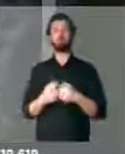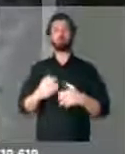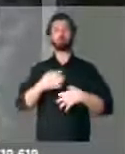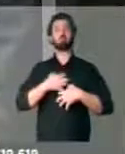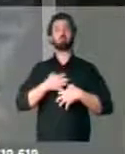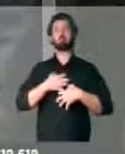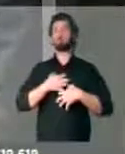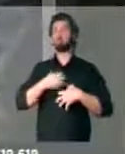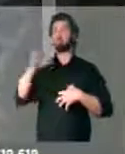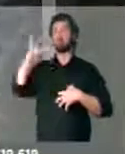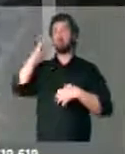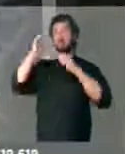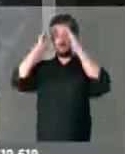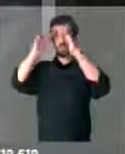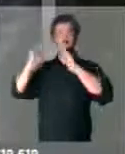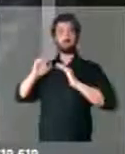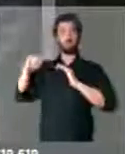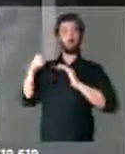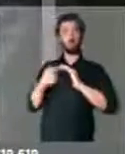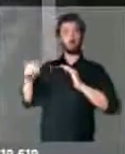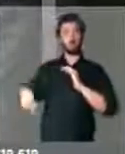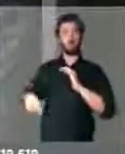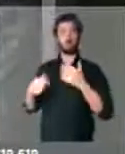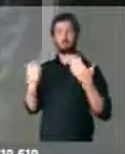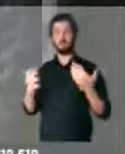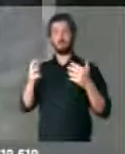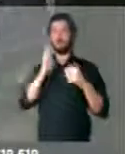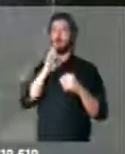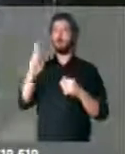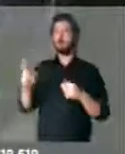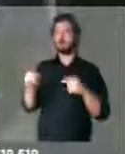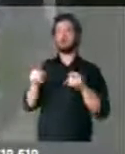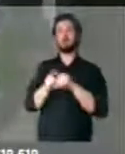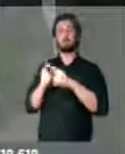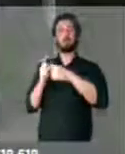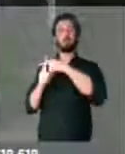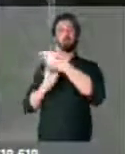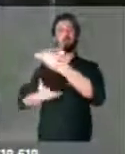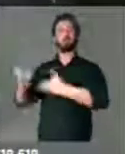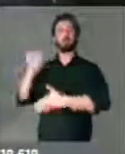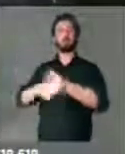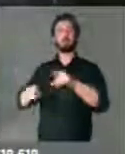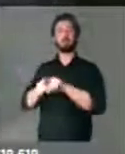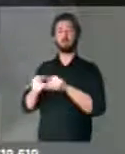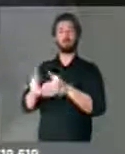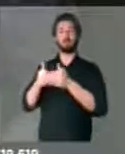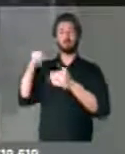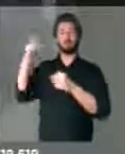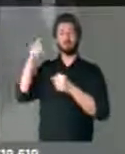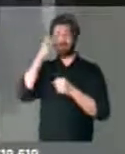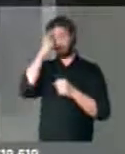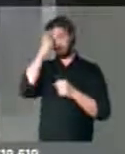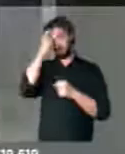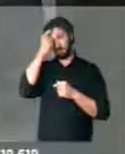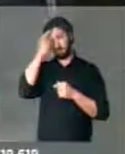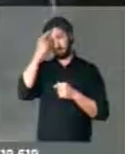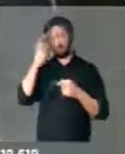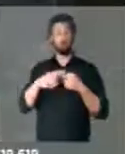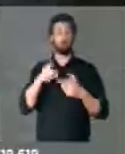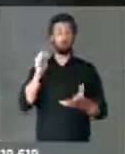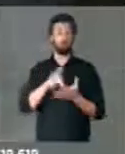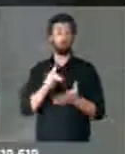sente ouvido e respeitado e acaba por responder positivamente às solicitações. Afinal de